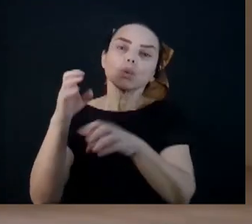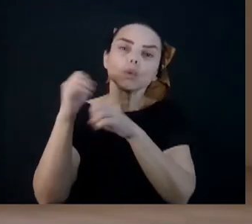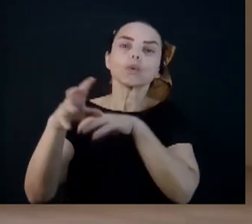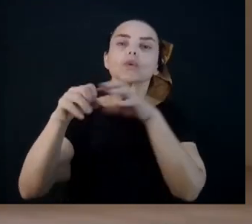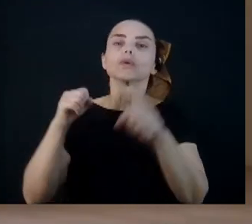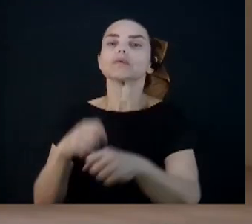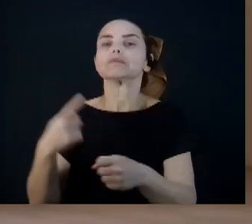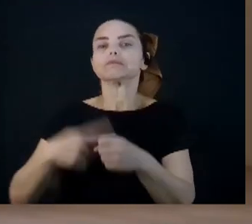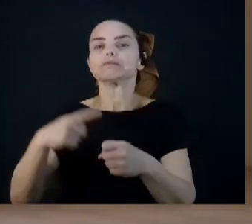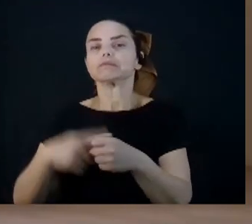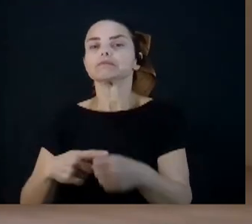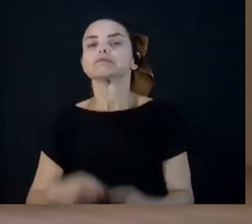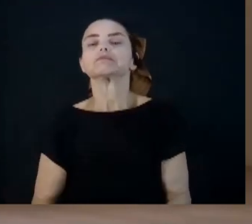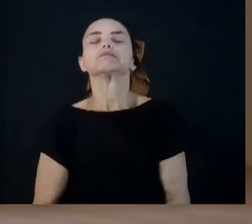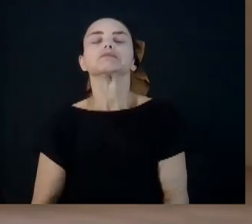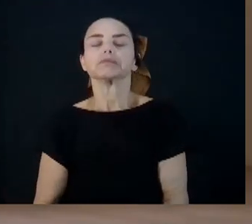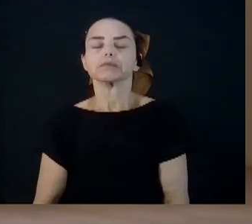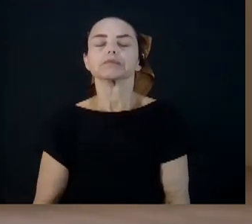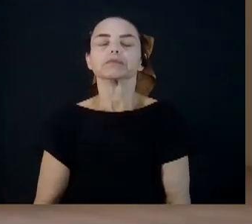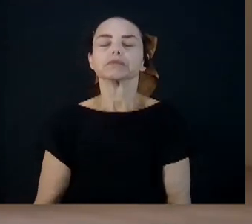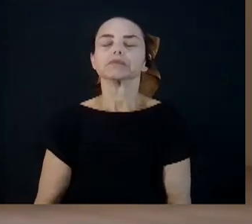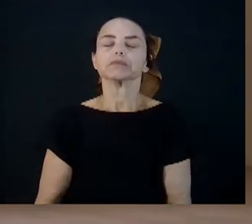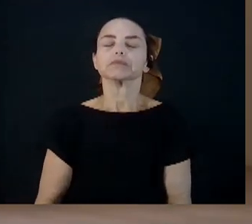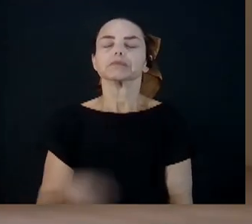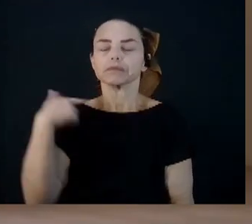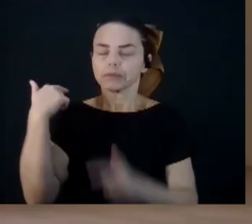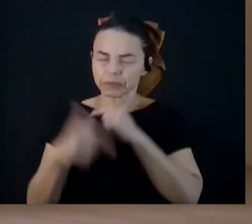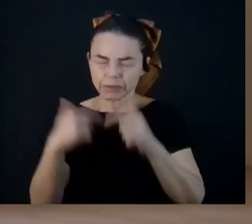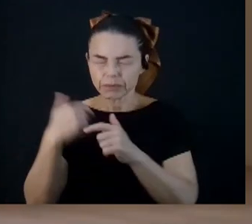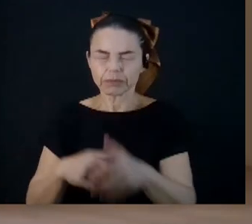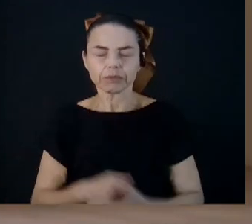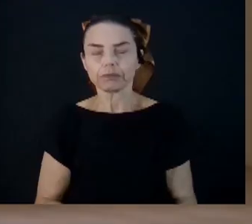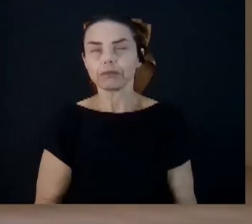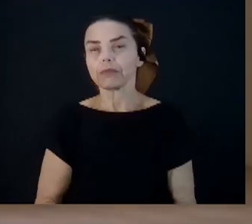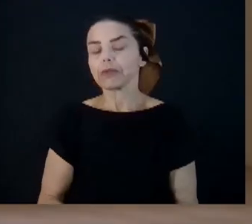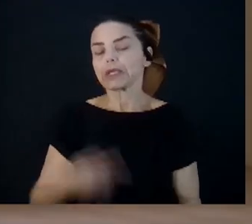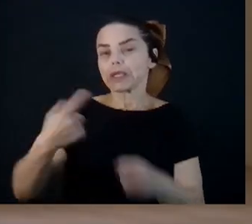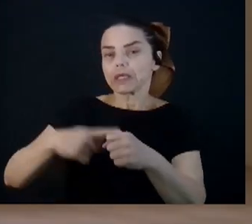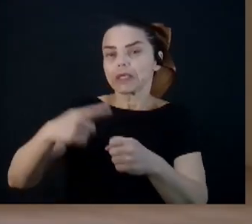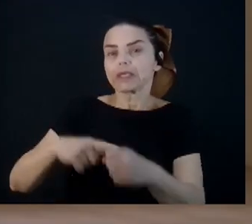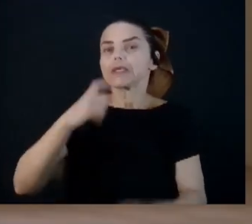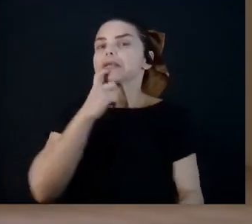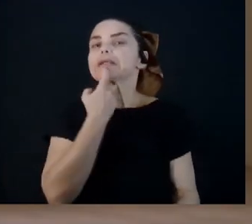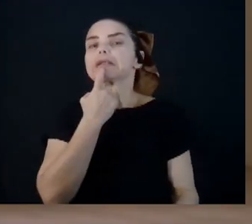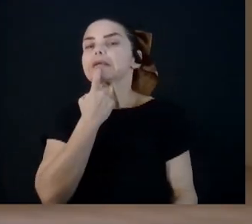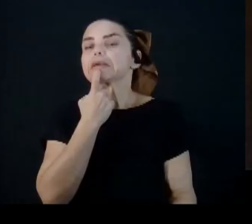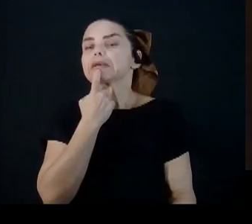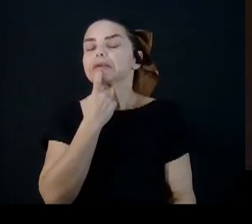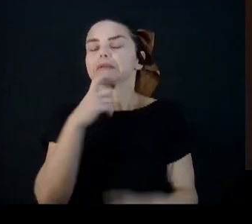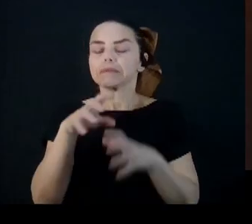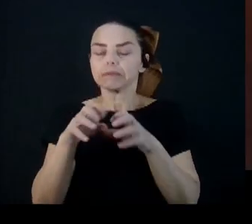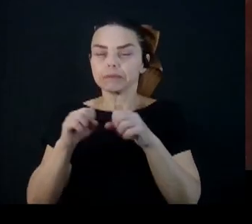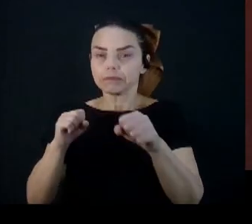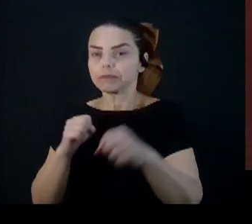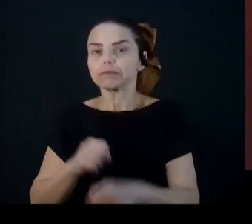um todo, do trabalho, né, na cidade de Campinas, né, na formação da cidade.